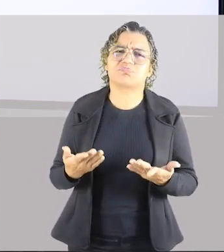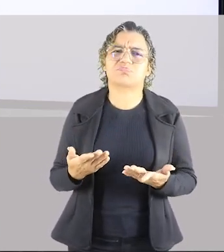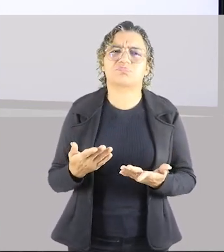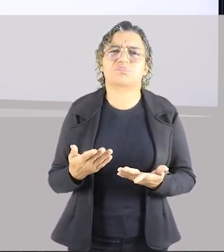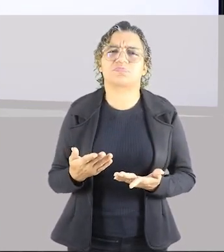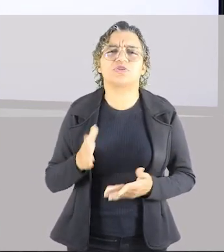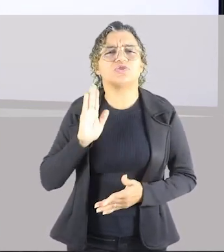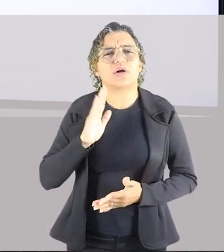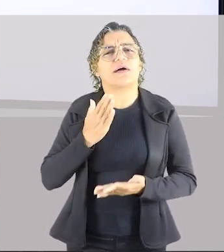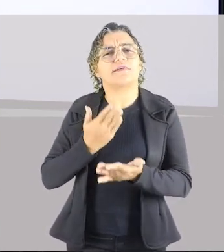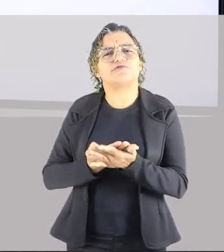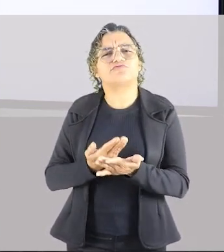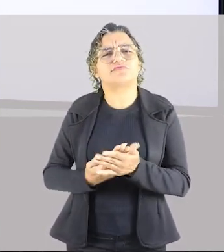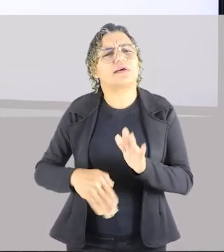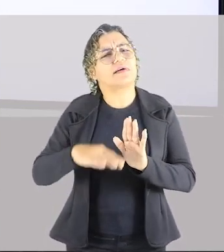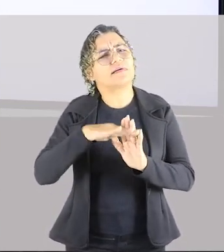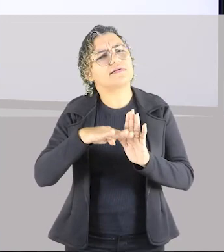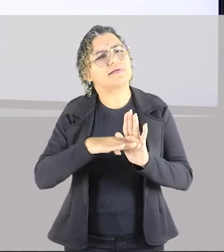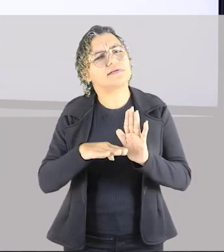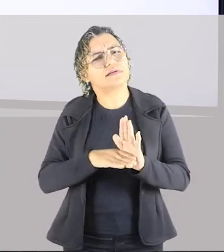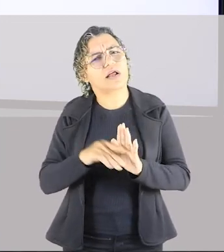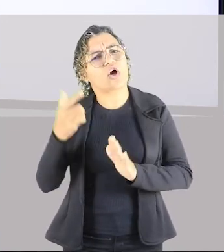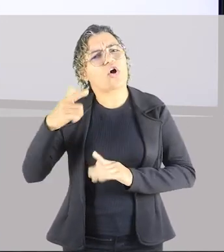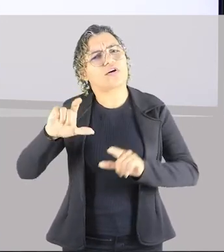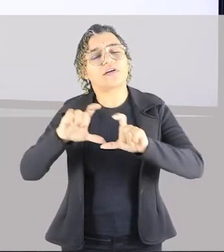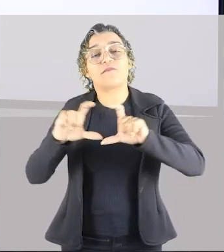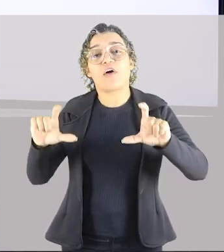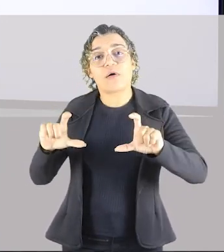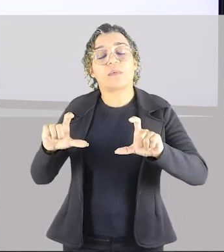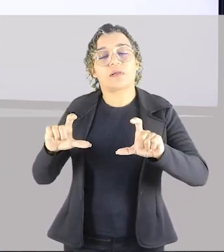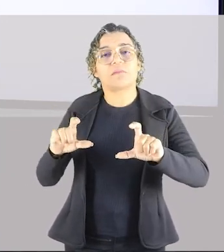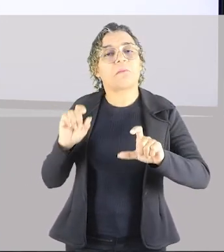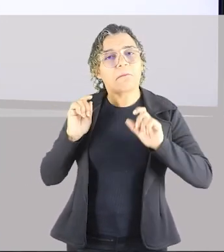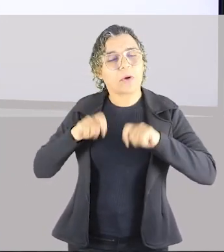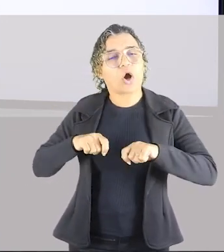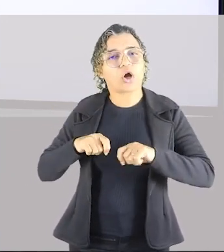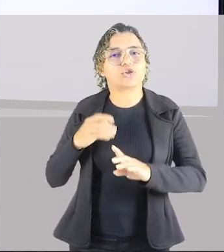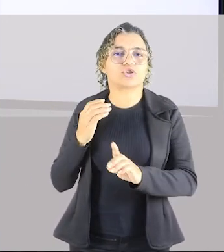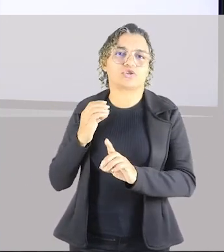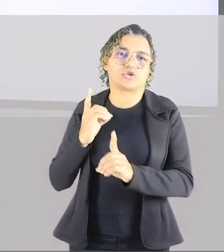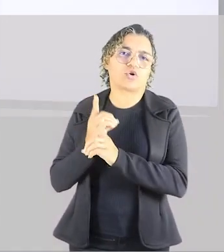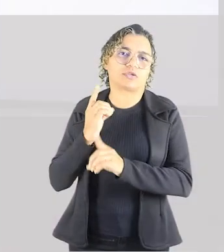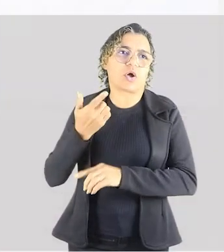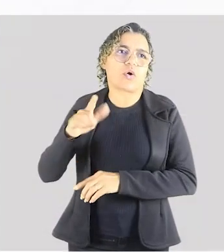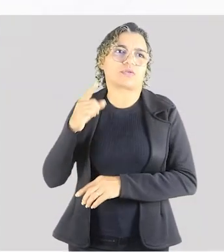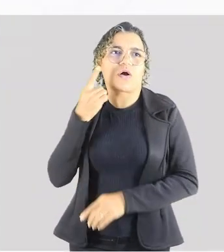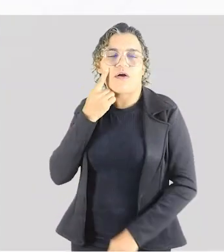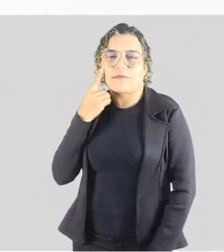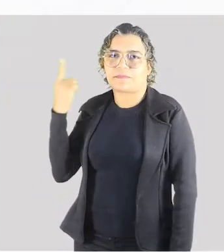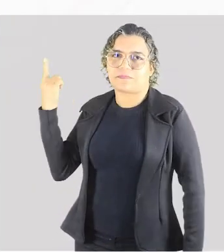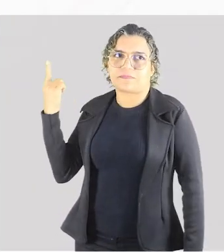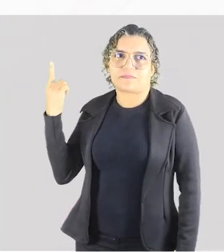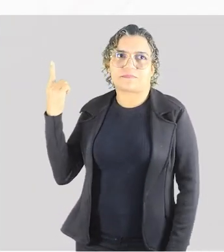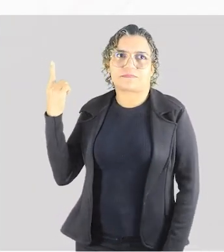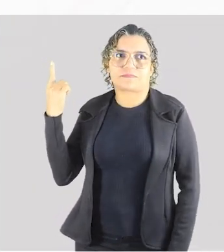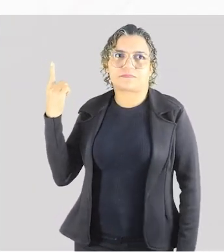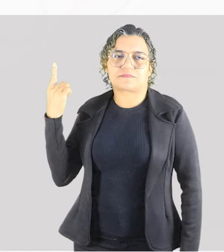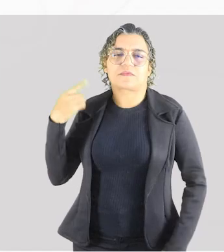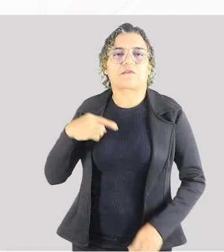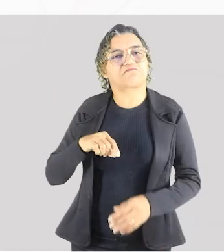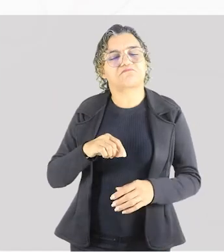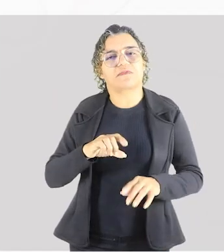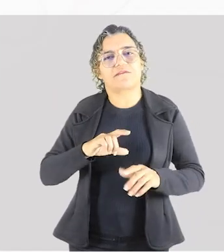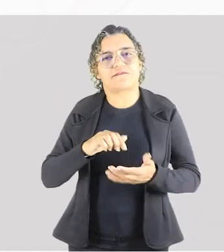já estudei escala e eu utilizava outra fórmula. Sim, você pode encontrar outras fórmulas, como por exemplo aqui, ó, fórmulas de